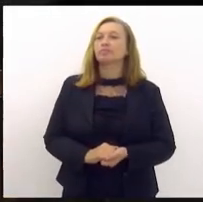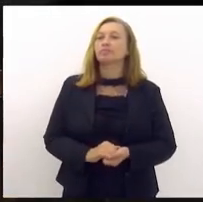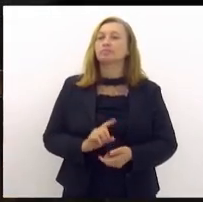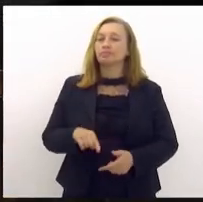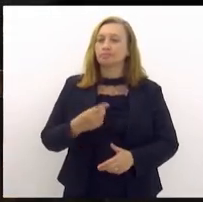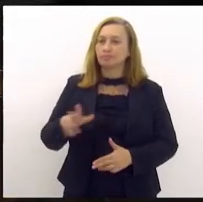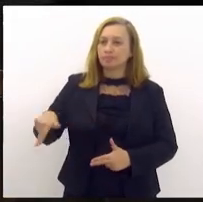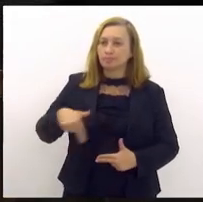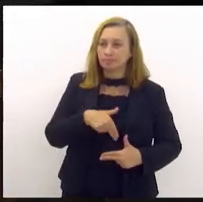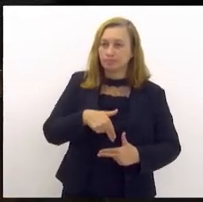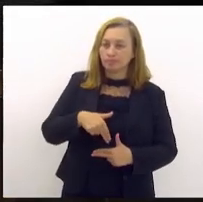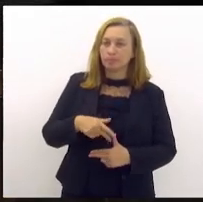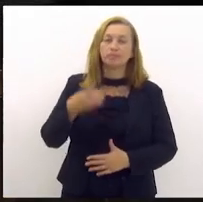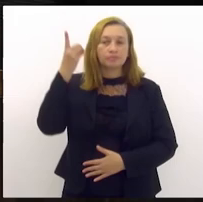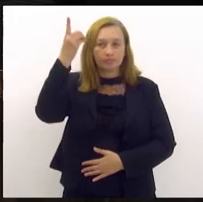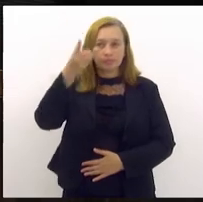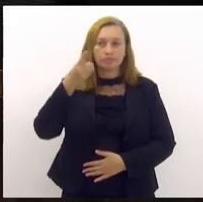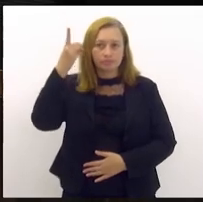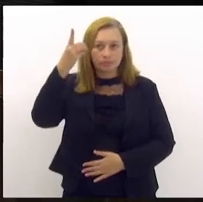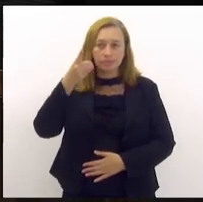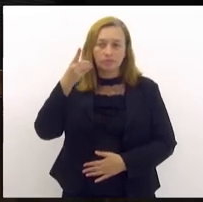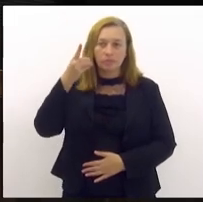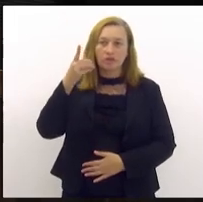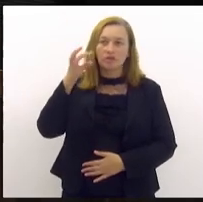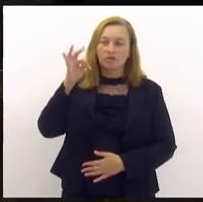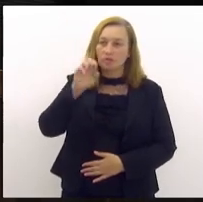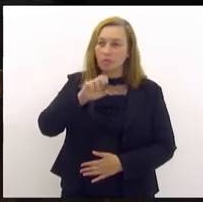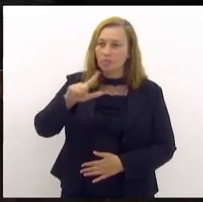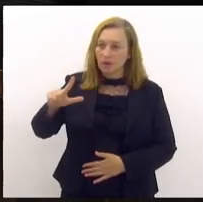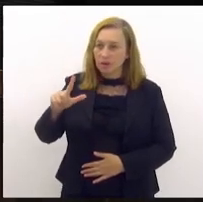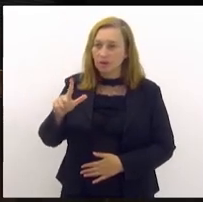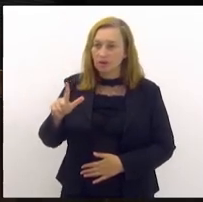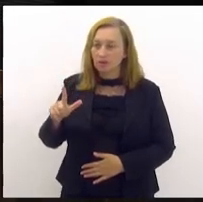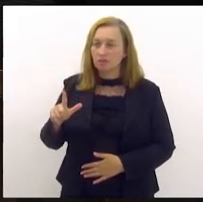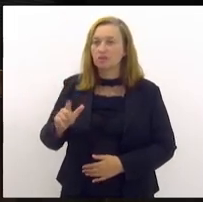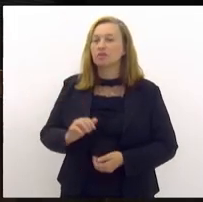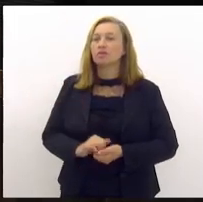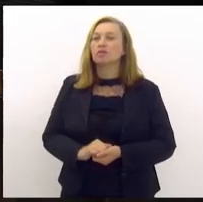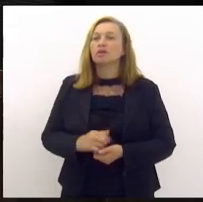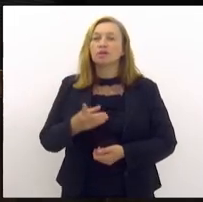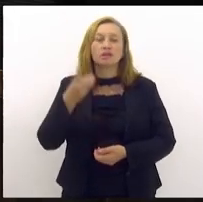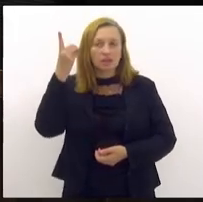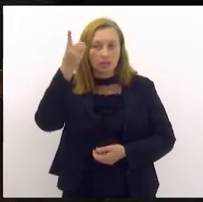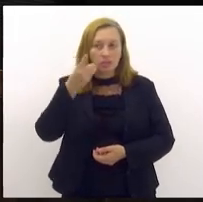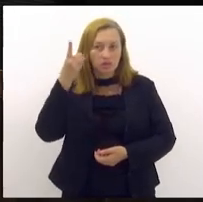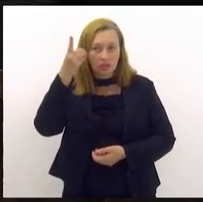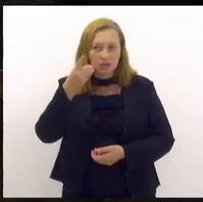Próximo orador inscrito, né, o deputado Felipe Pomel, enquanto ele se dirige, o deputado...